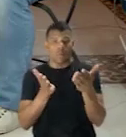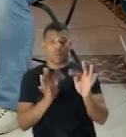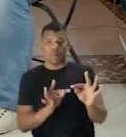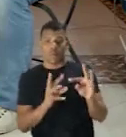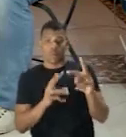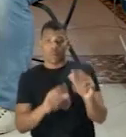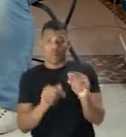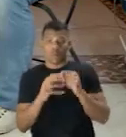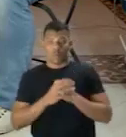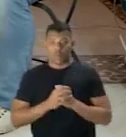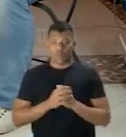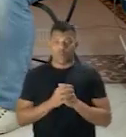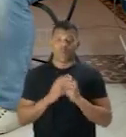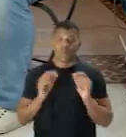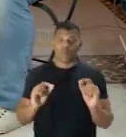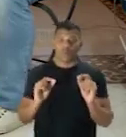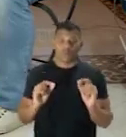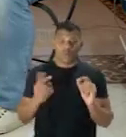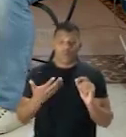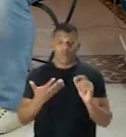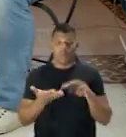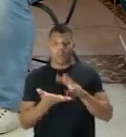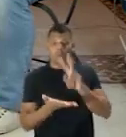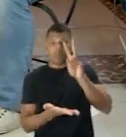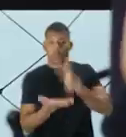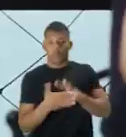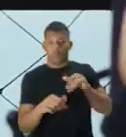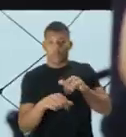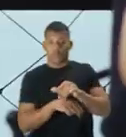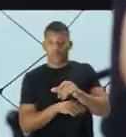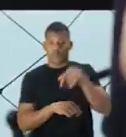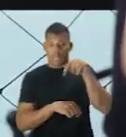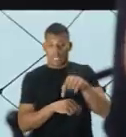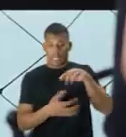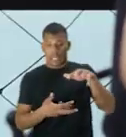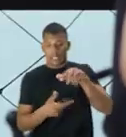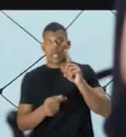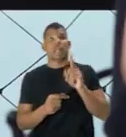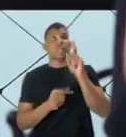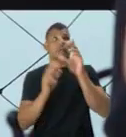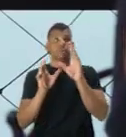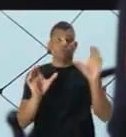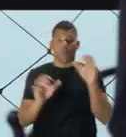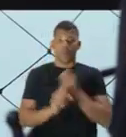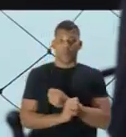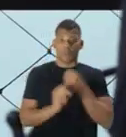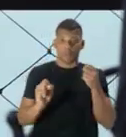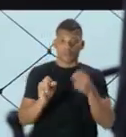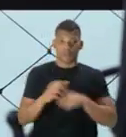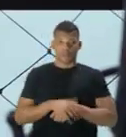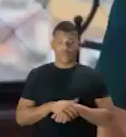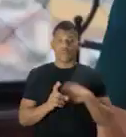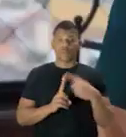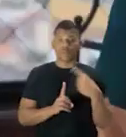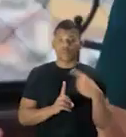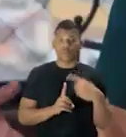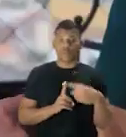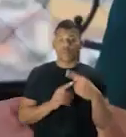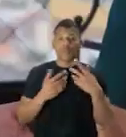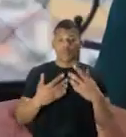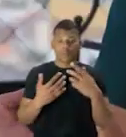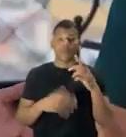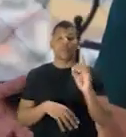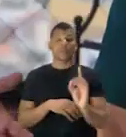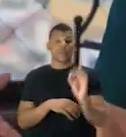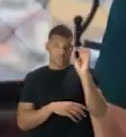hoje tem clube, não tem mais quem o derrube, nem na terra, nem no céu.